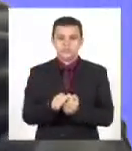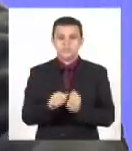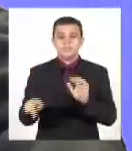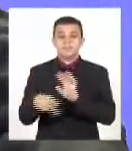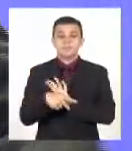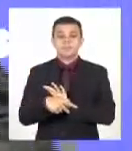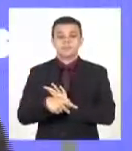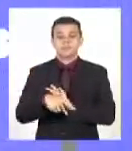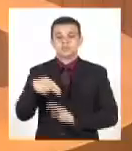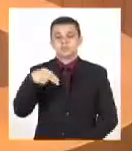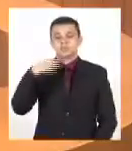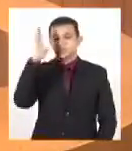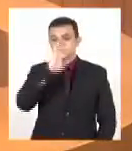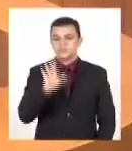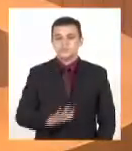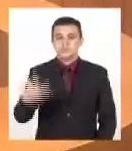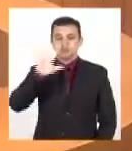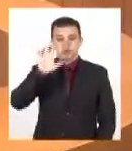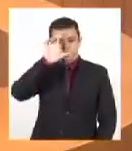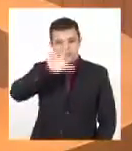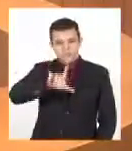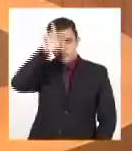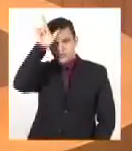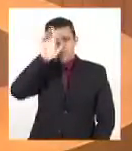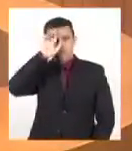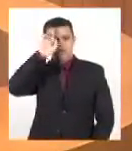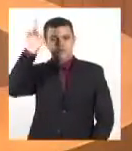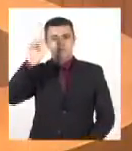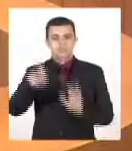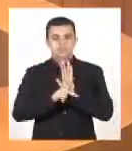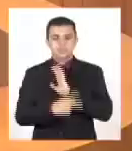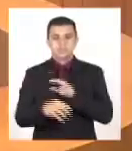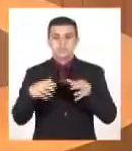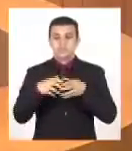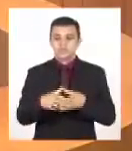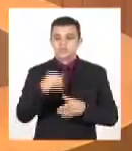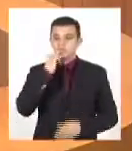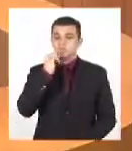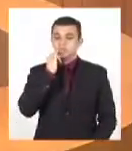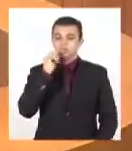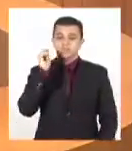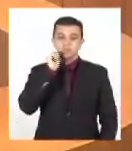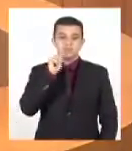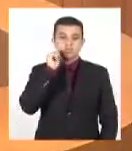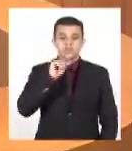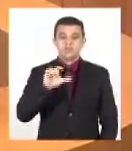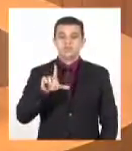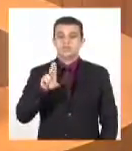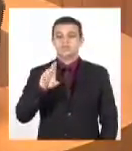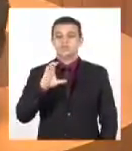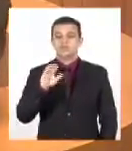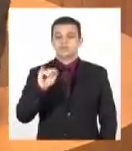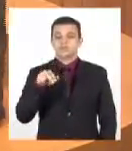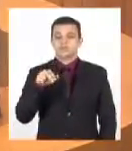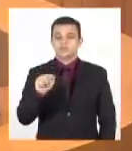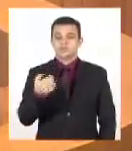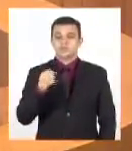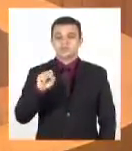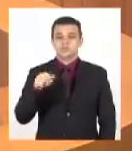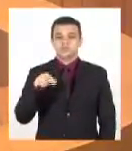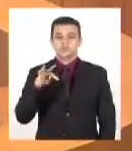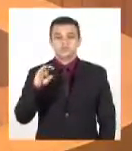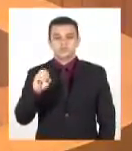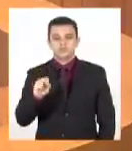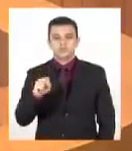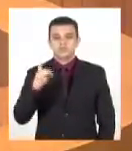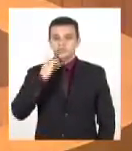do PCdoB. A exemplo da Luciana Santos, que é deputada federal pelo Pernambuco,